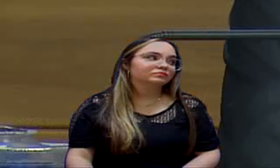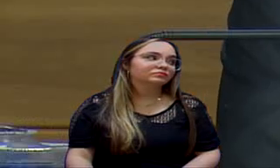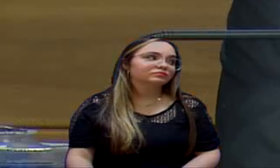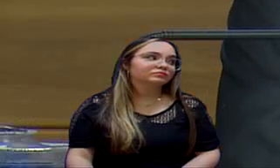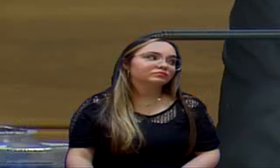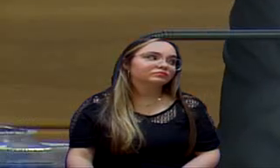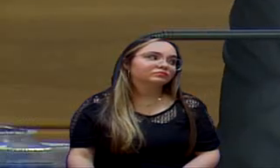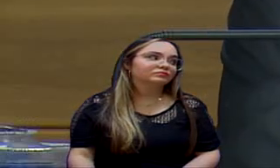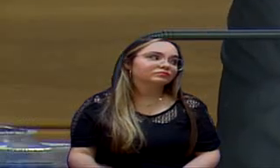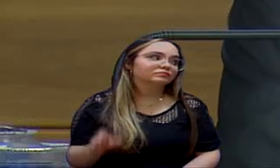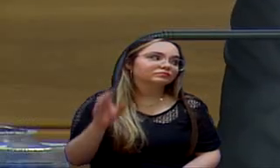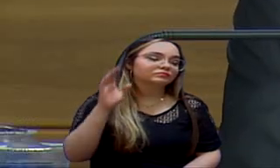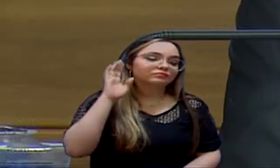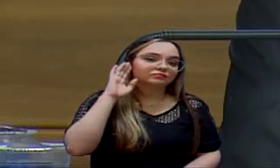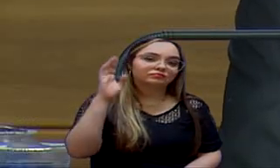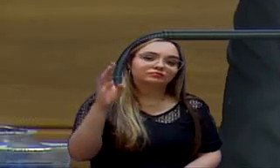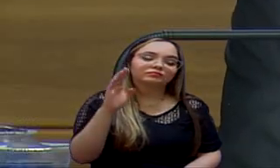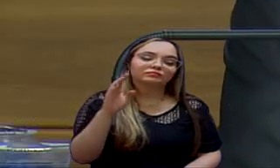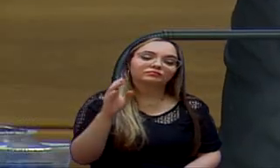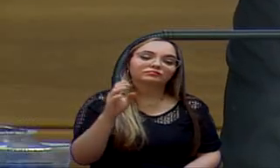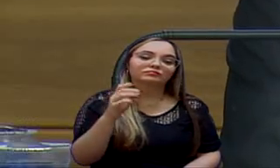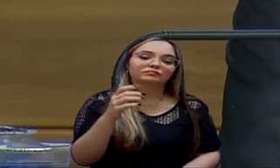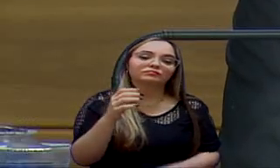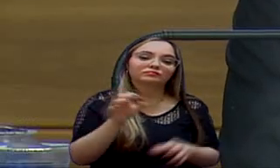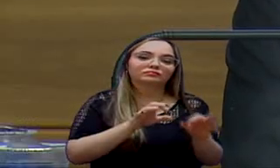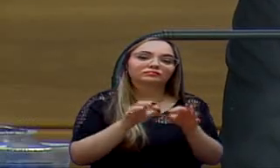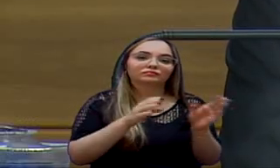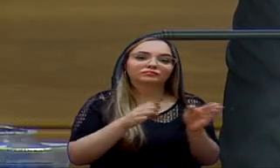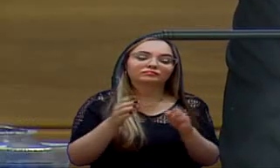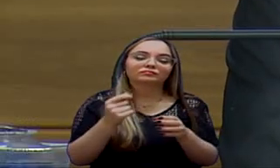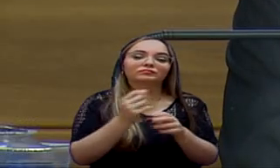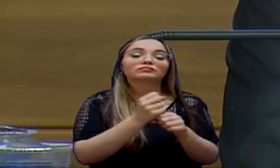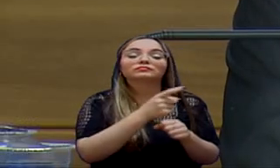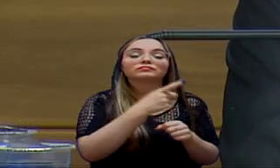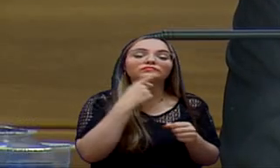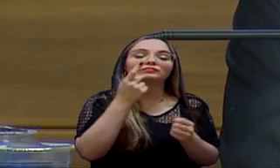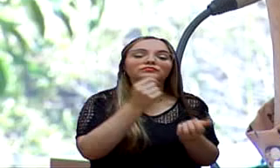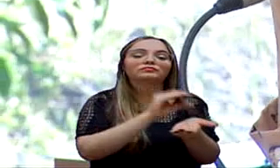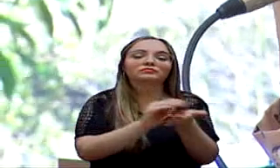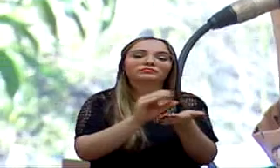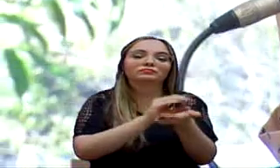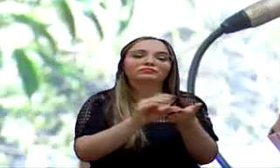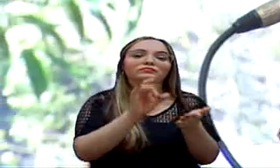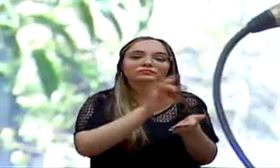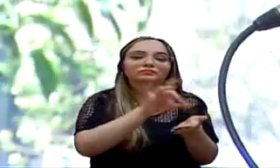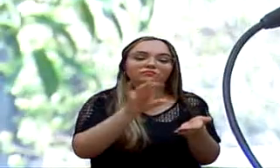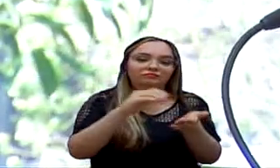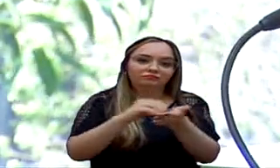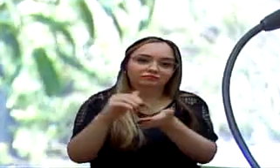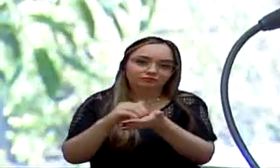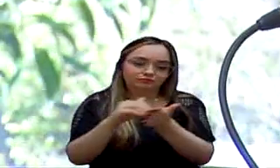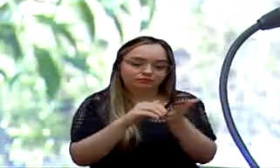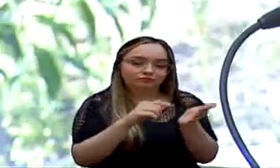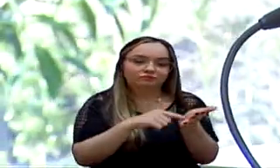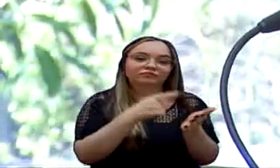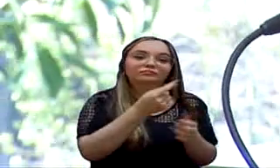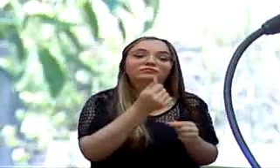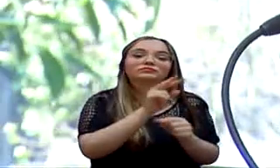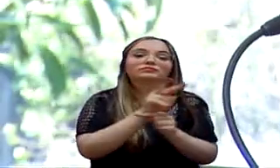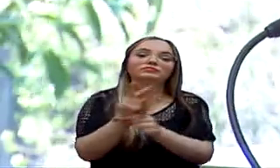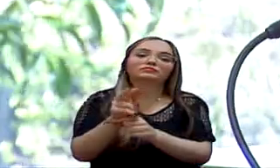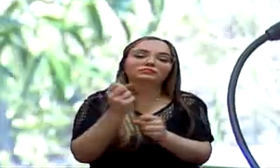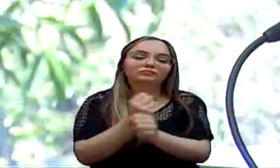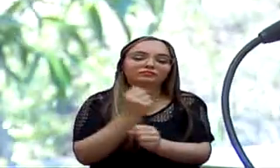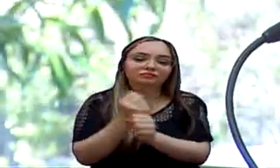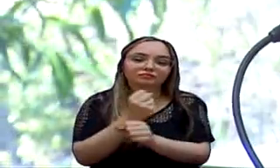Principalmente as operações de crédito por investimentos por secretaria você empréstimos que são